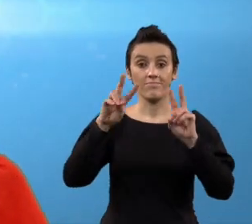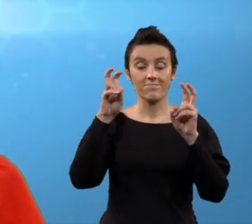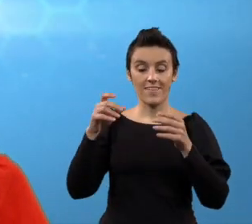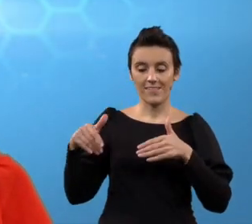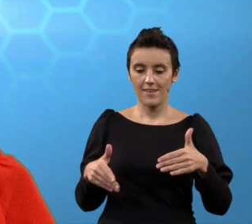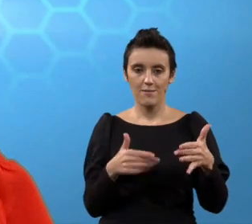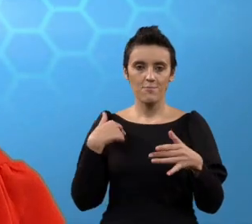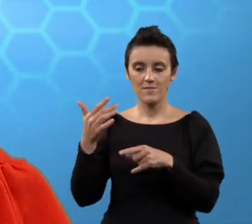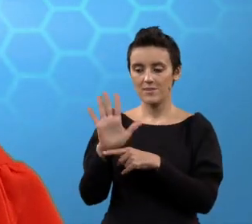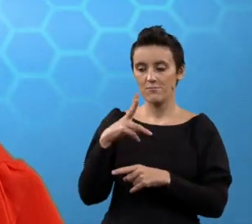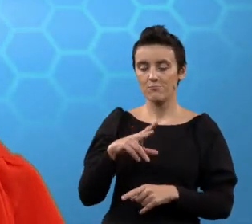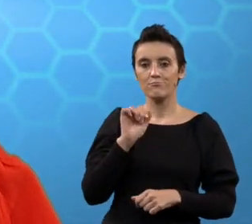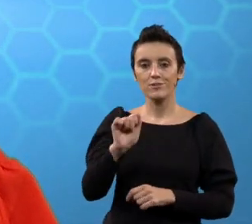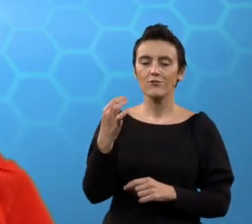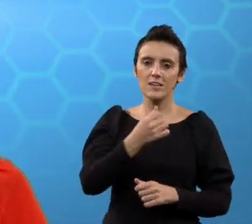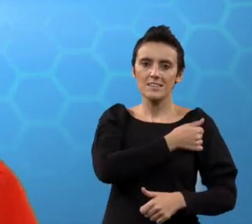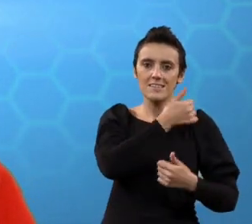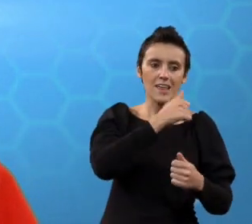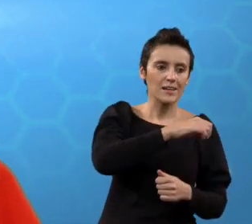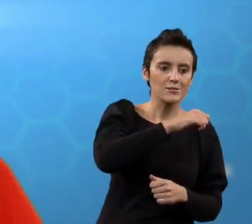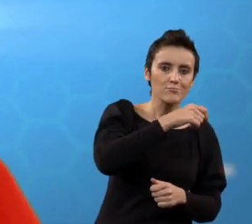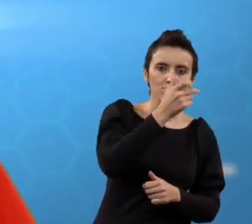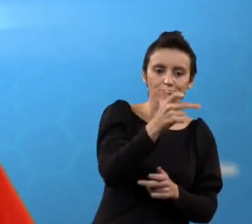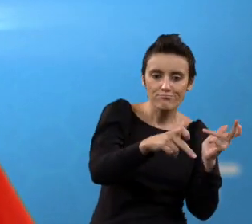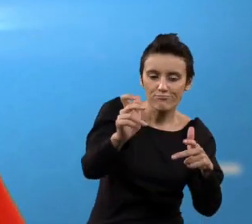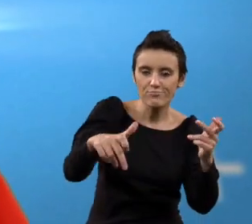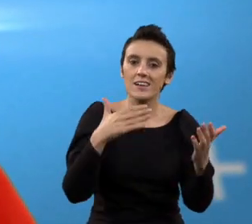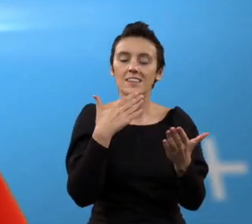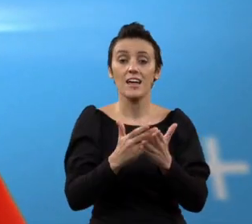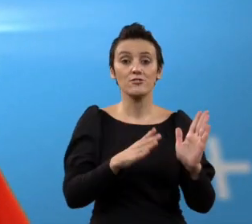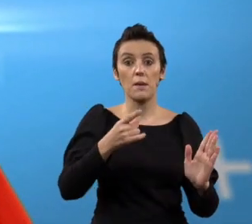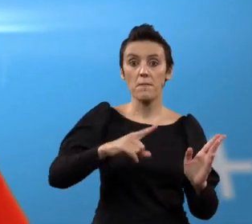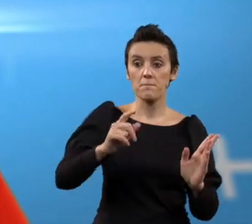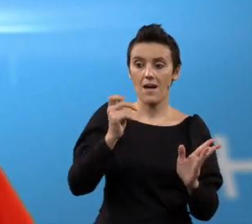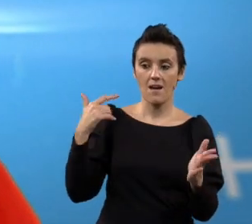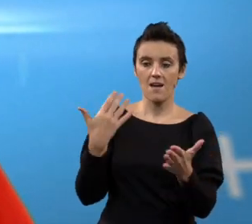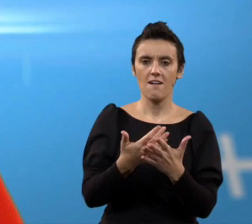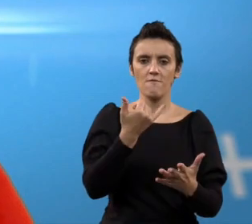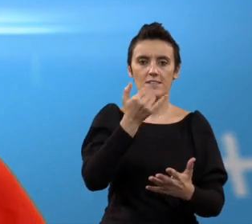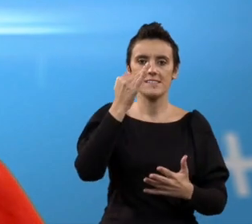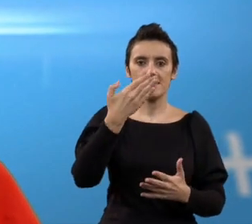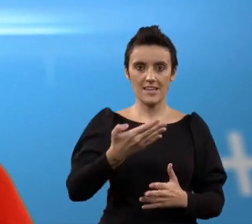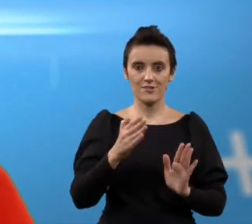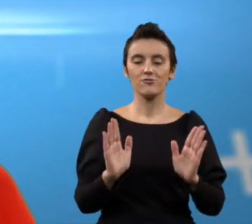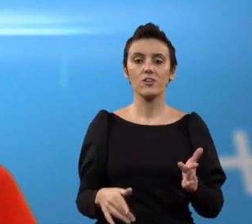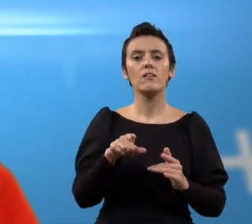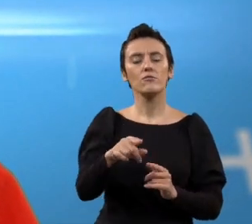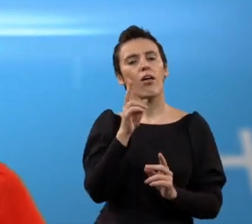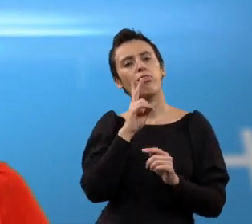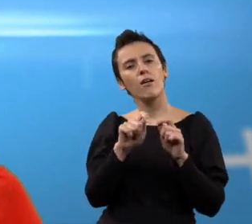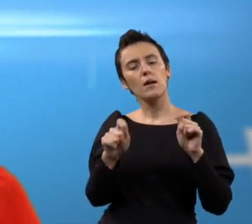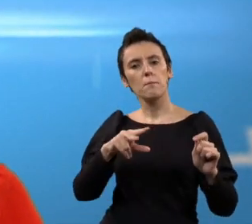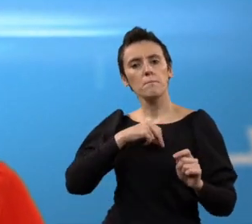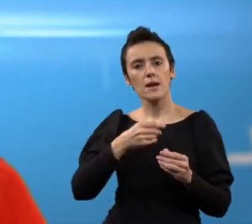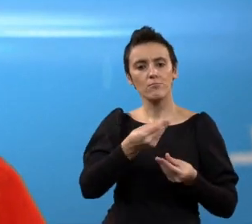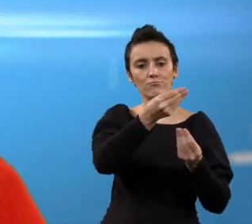Os caminhos do cinema português percorreram a cidade e cumpriram a 27ª edição. Assistimos à cerimónia de entrega